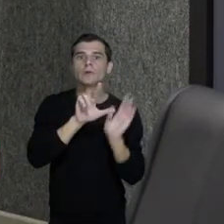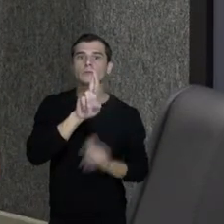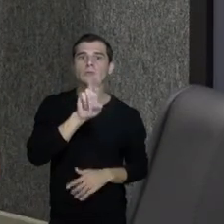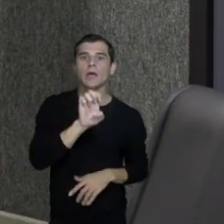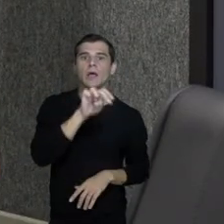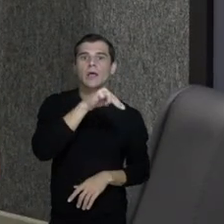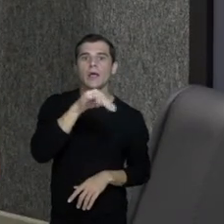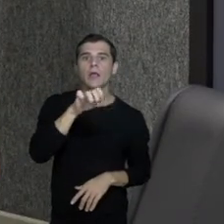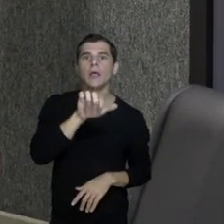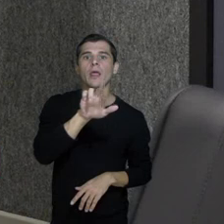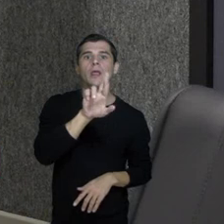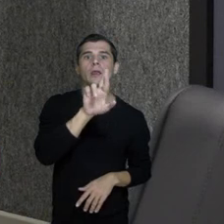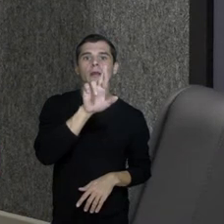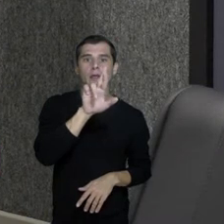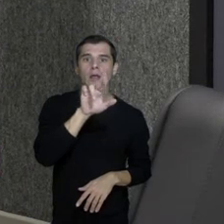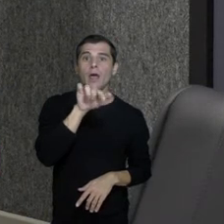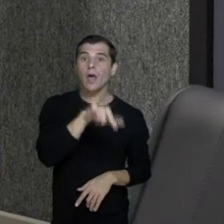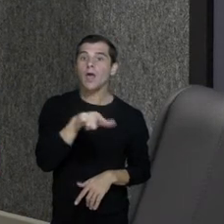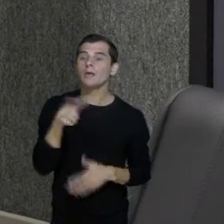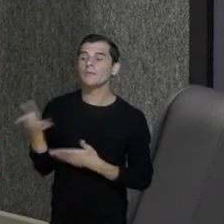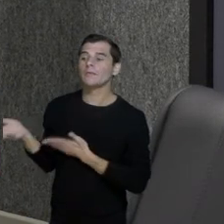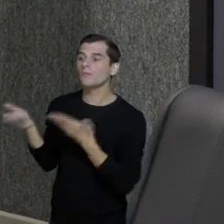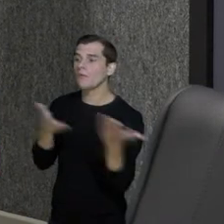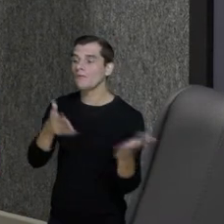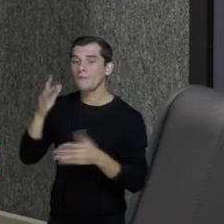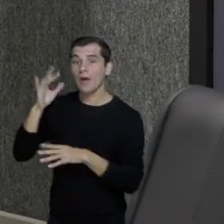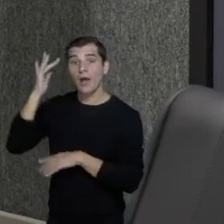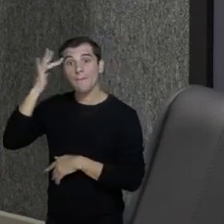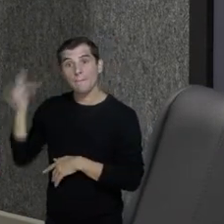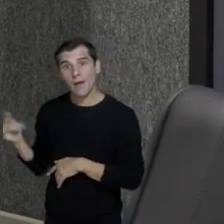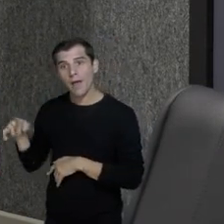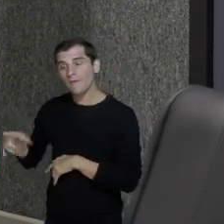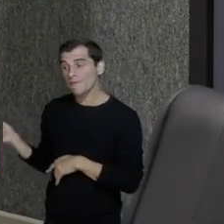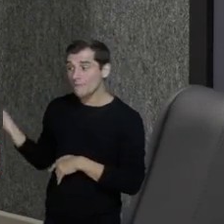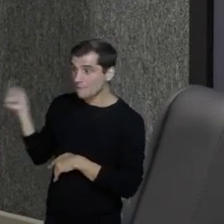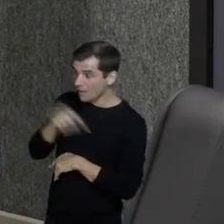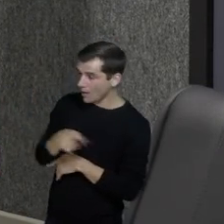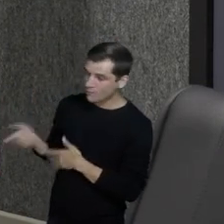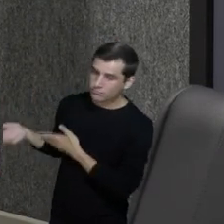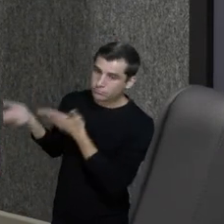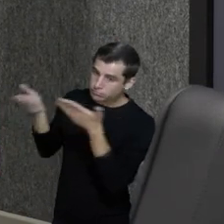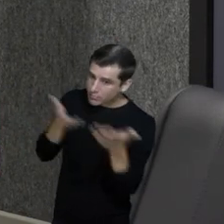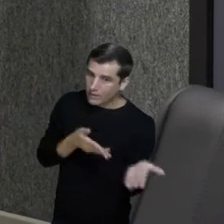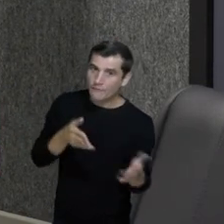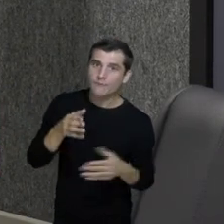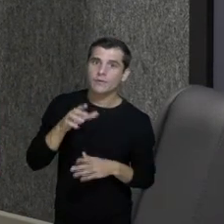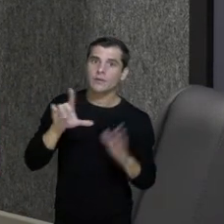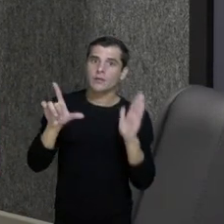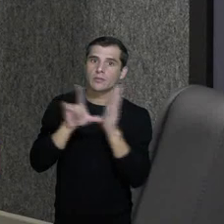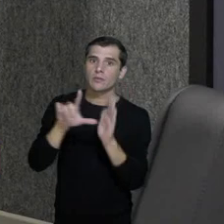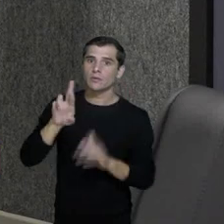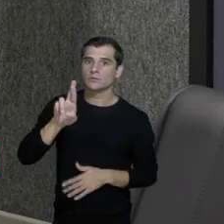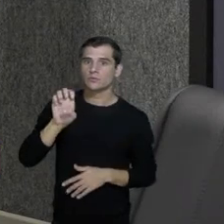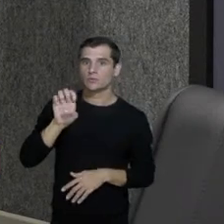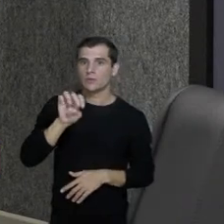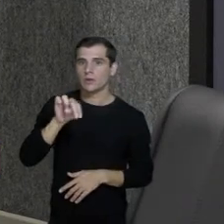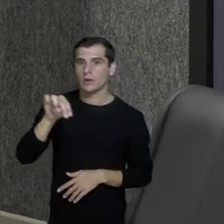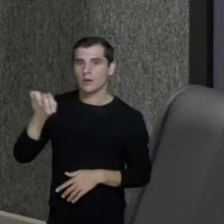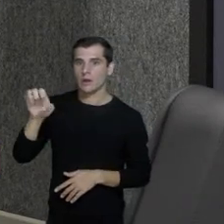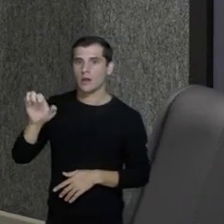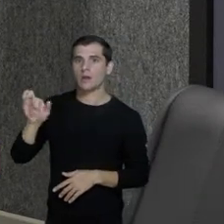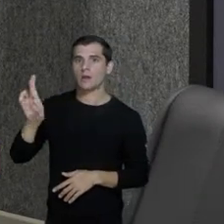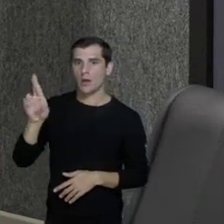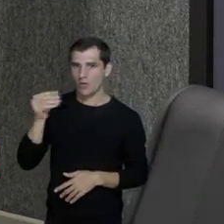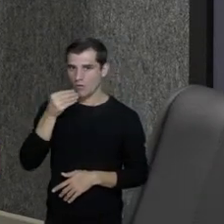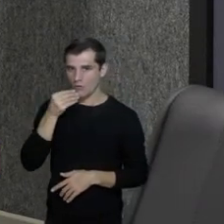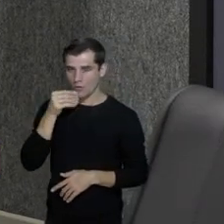para conhecer a Renner no outro dia que ele queria me fazer uma proposta e eu claro que no outro dia tava lá antes